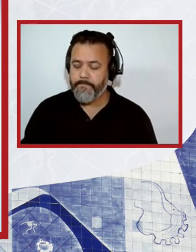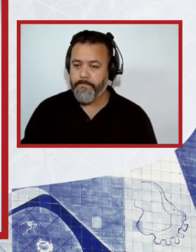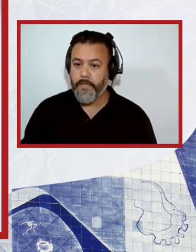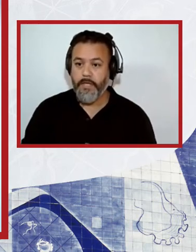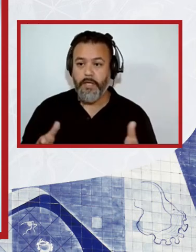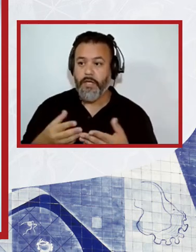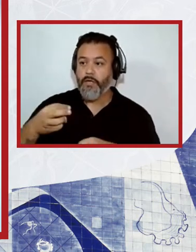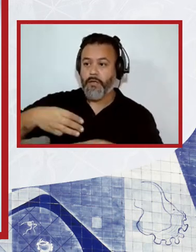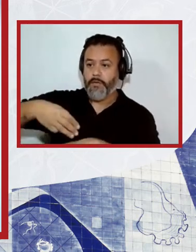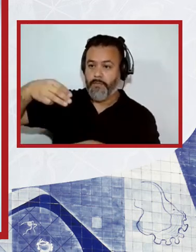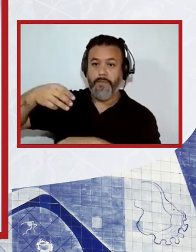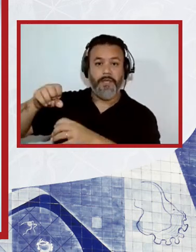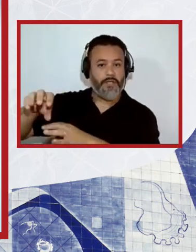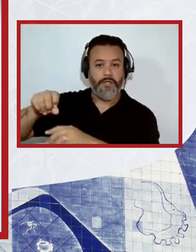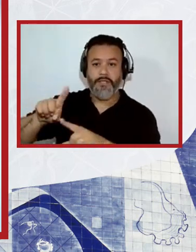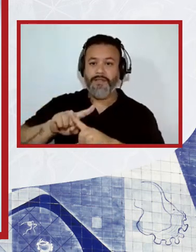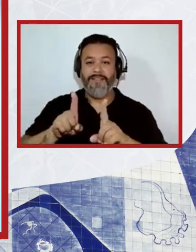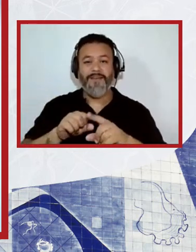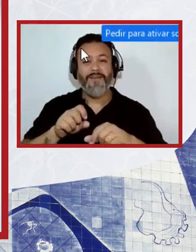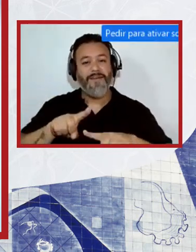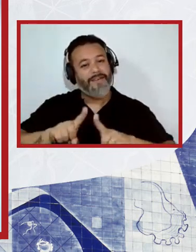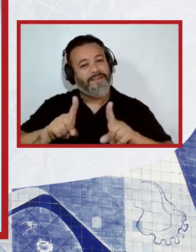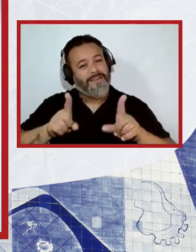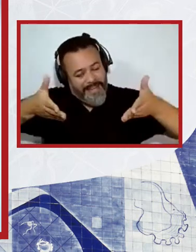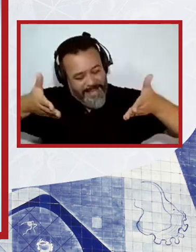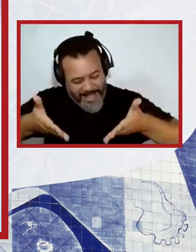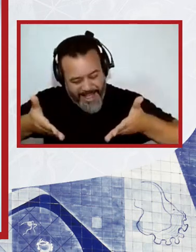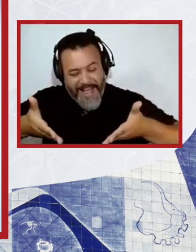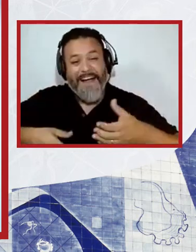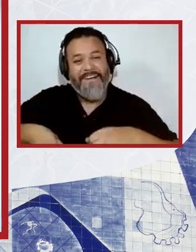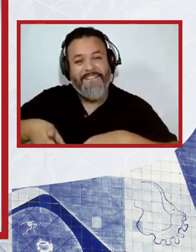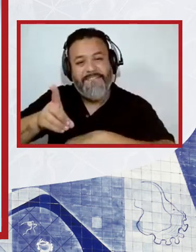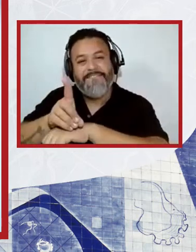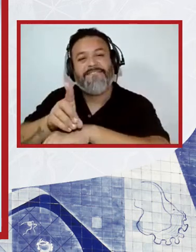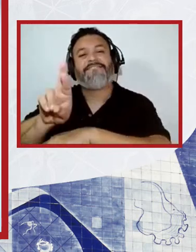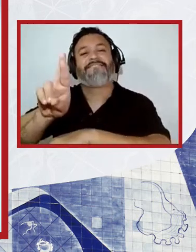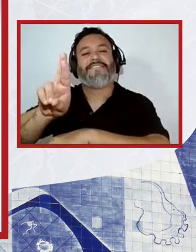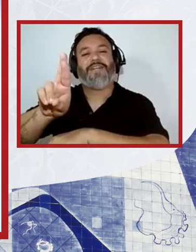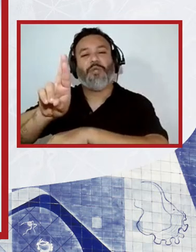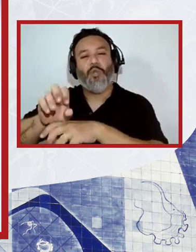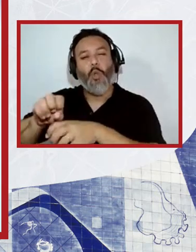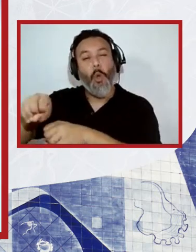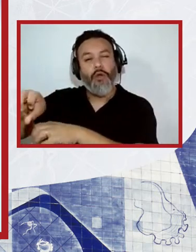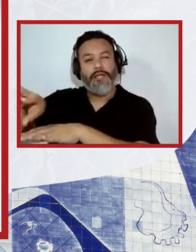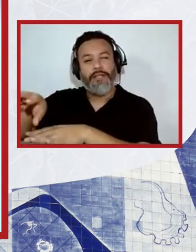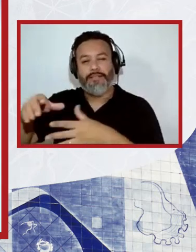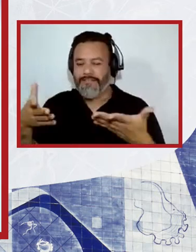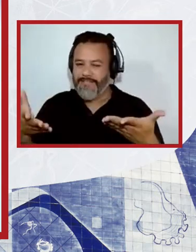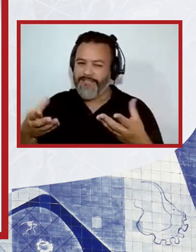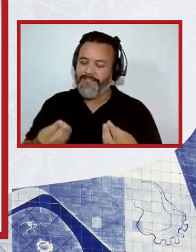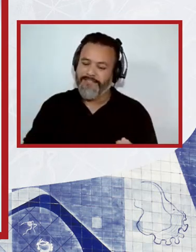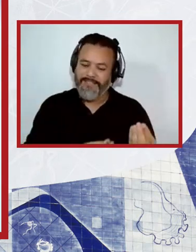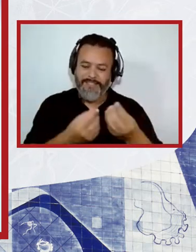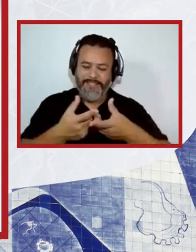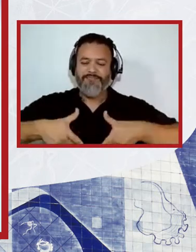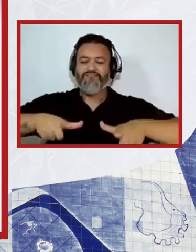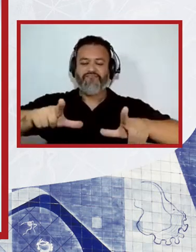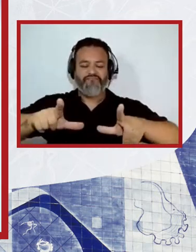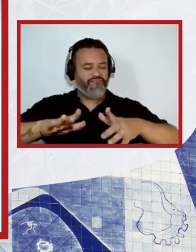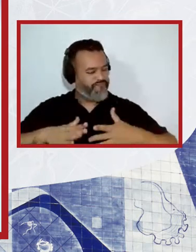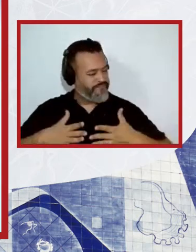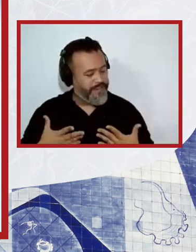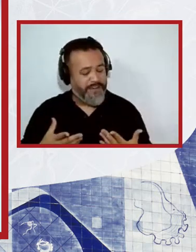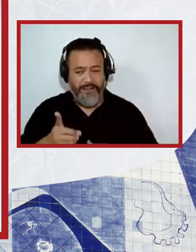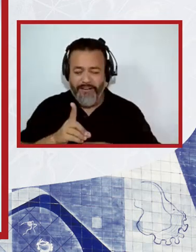mas doutor em educação, né, já entreguei a tese, então já posso dizer, né, doutor em educação, graças